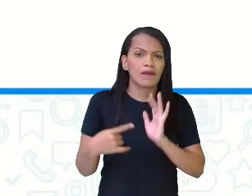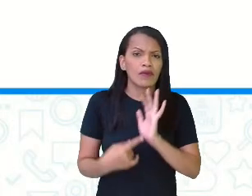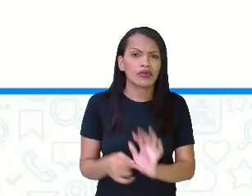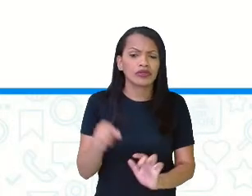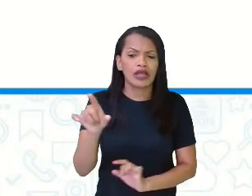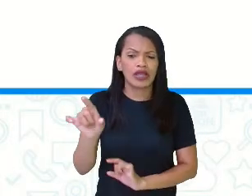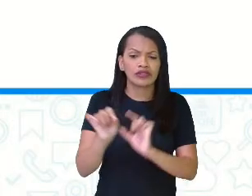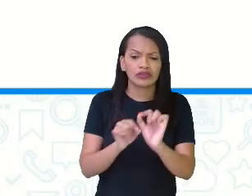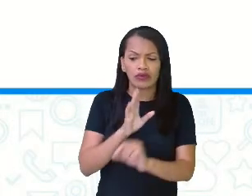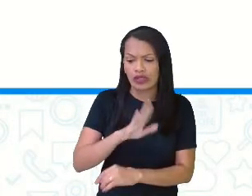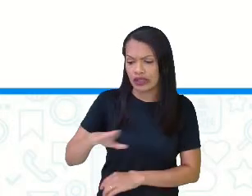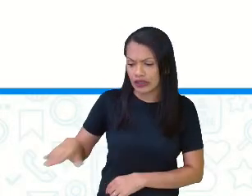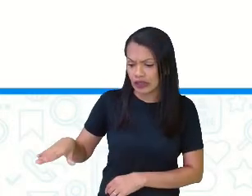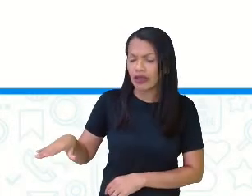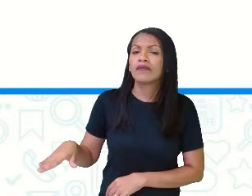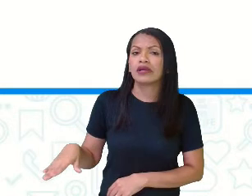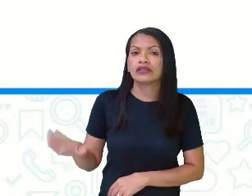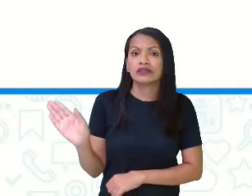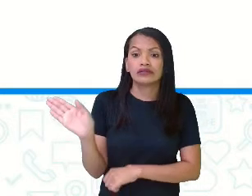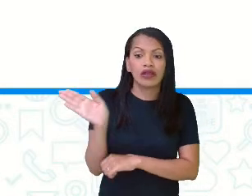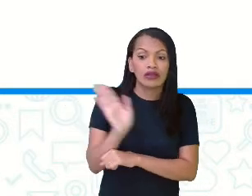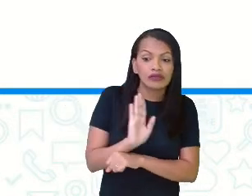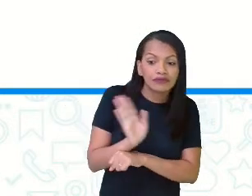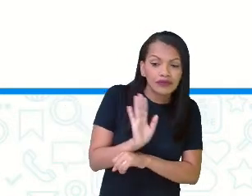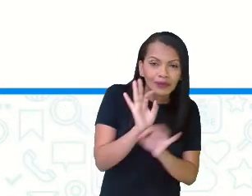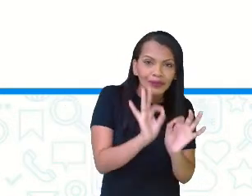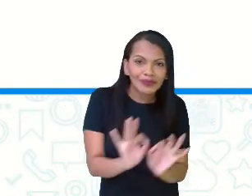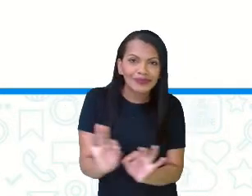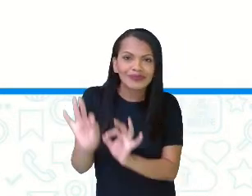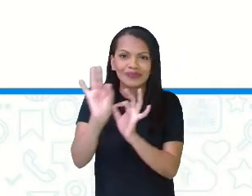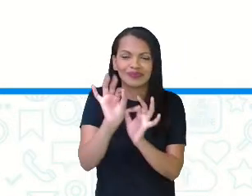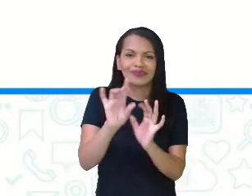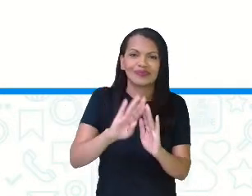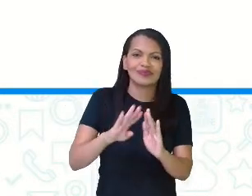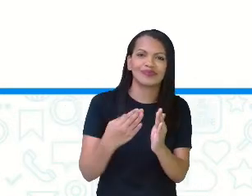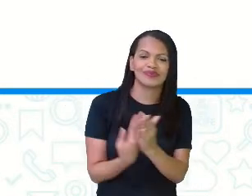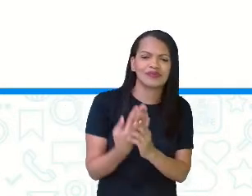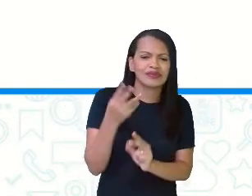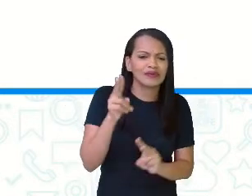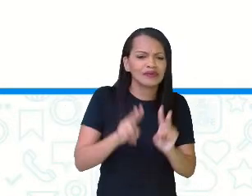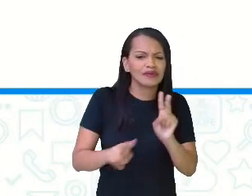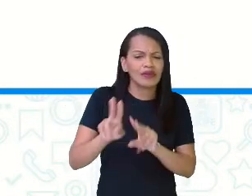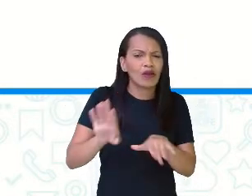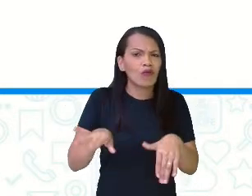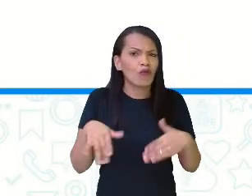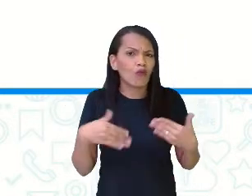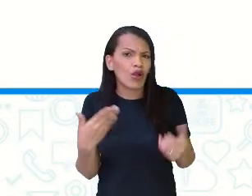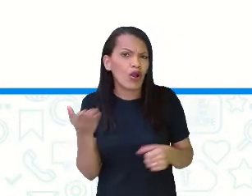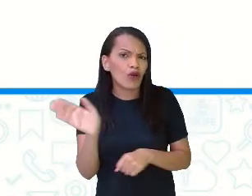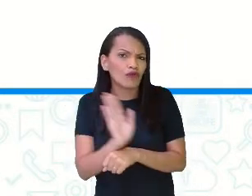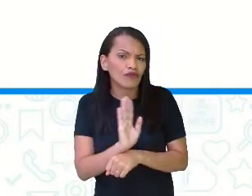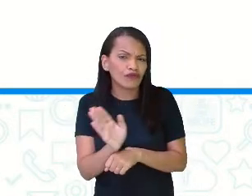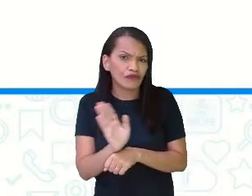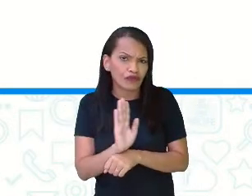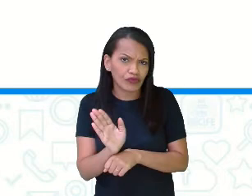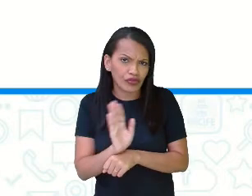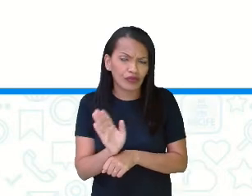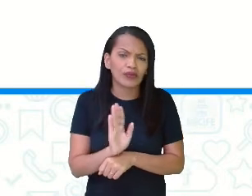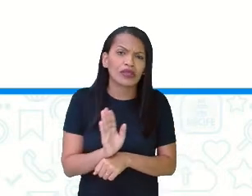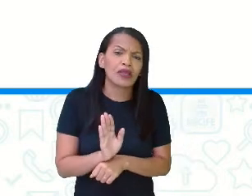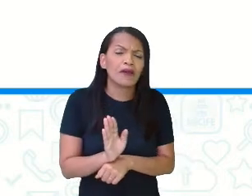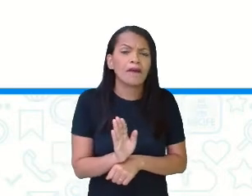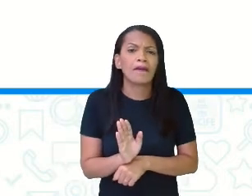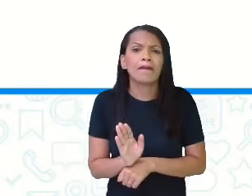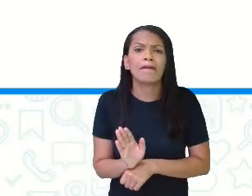para assistirem um filme na escola. A partir da leitura dos dados, que filme recebeu menor número